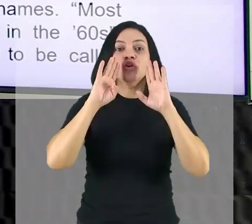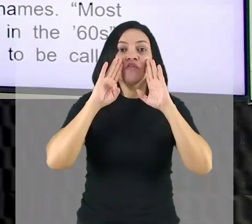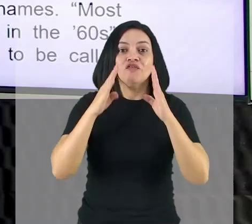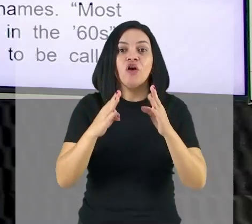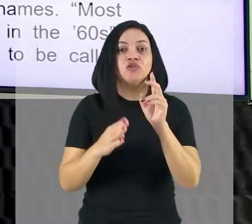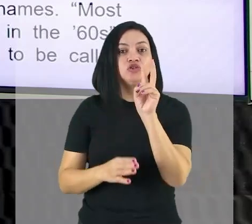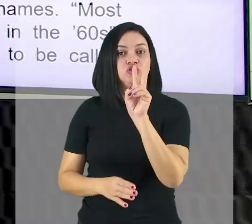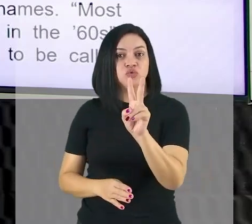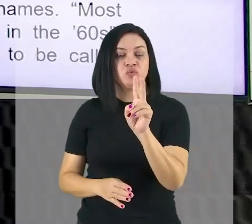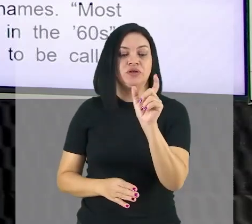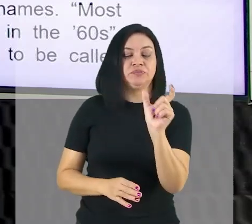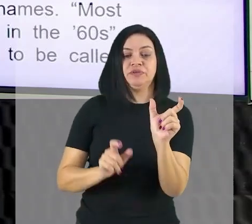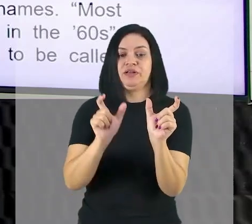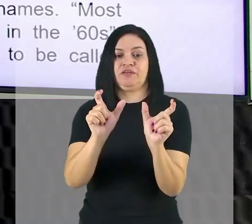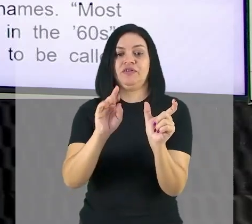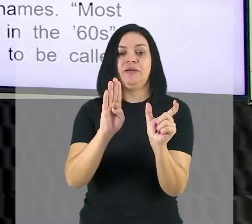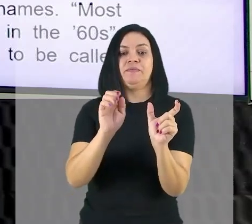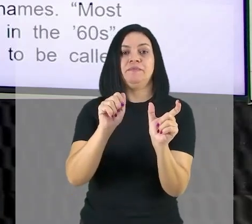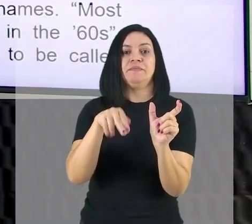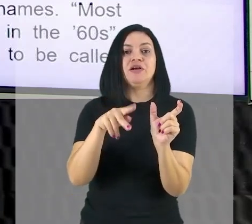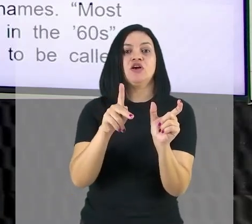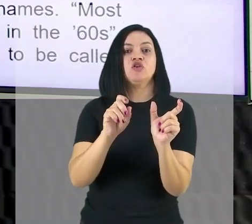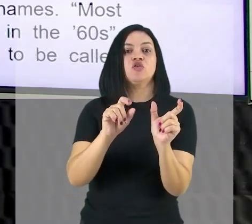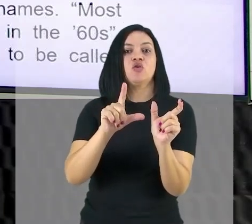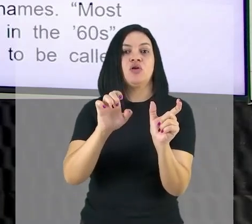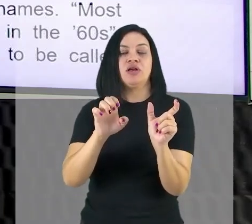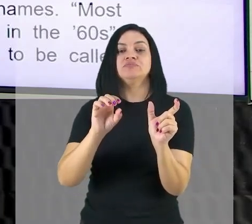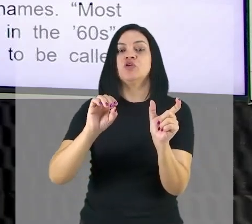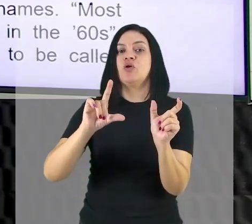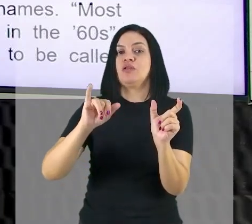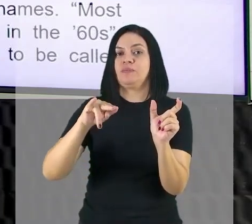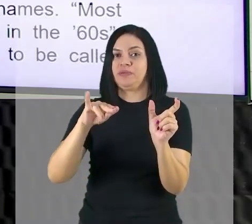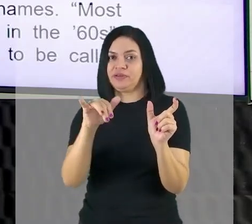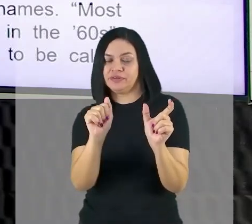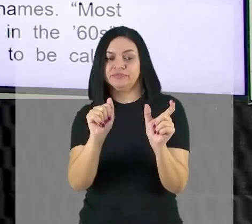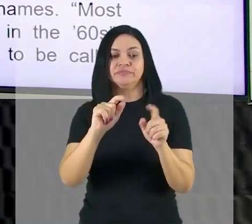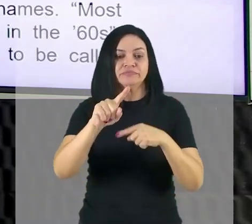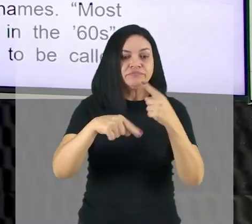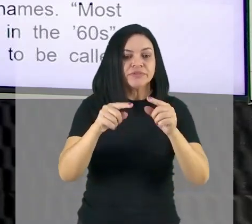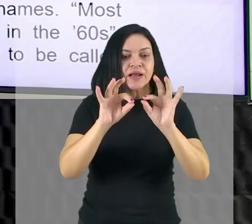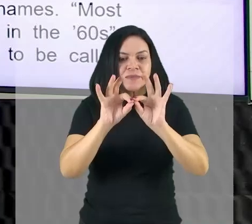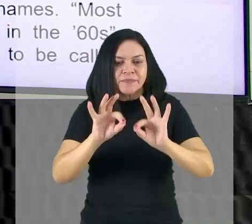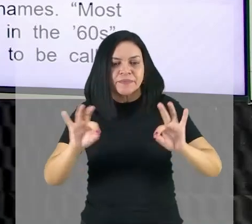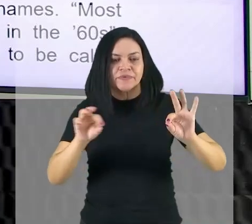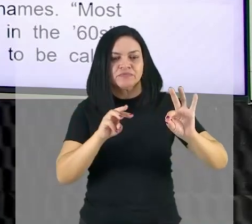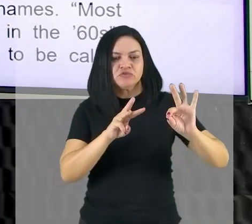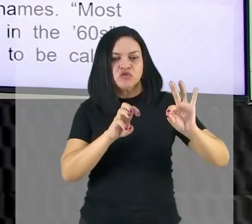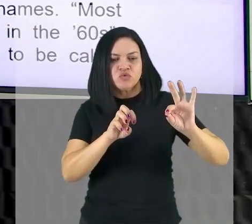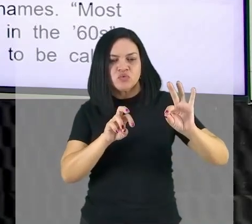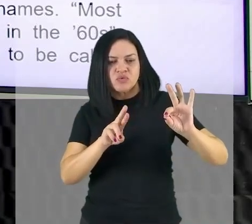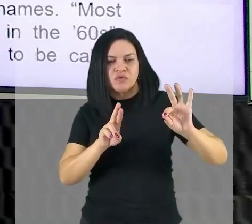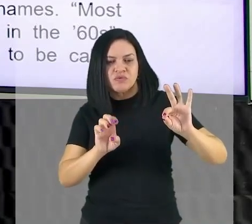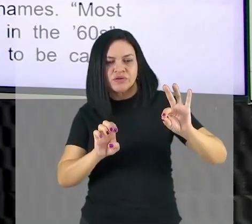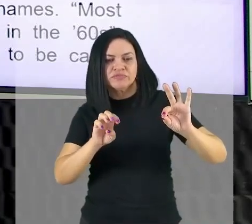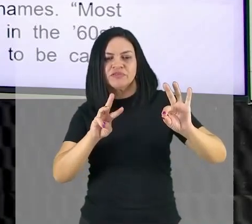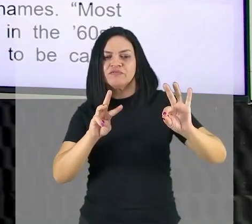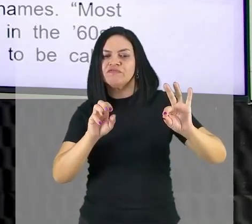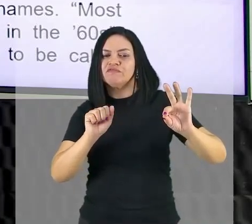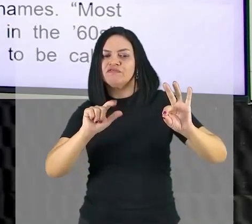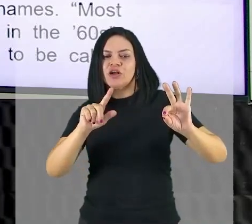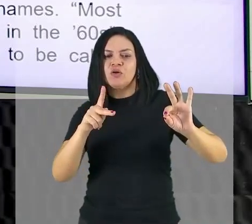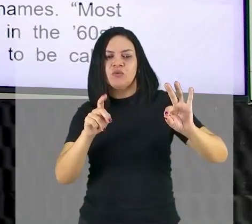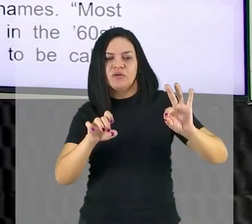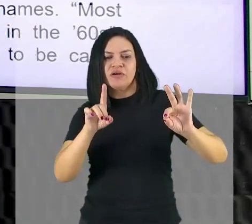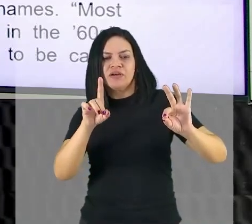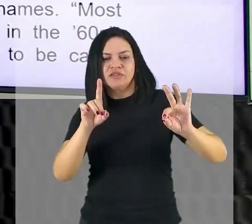duas palavras, Bancolê e Otamina. Então vamos lá. We walk on, the stranger walking with us. Nós seguimos